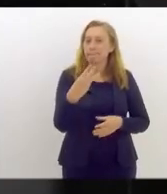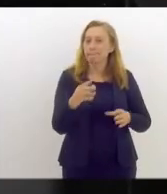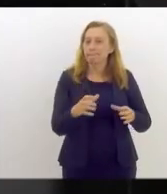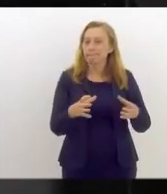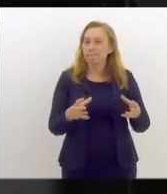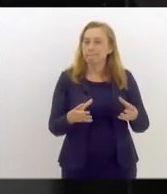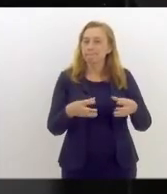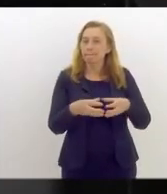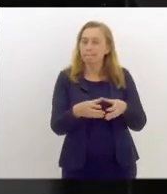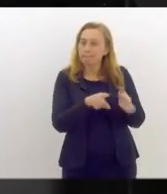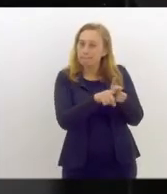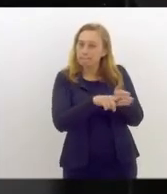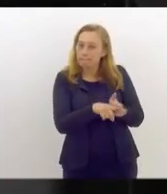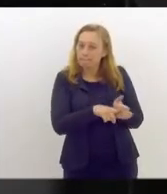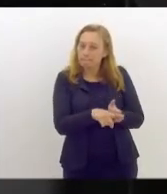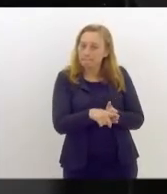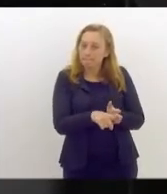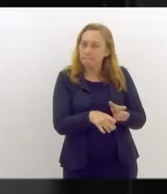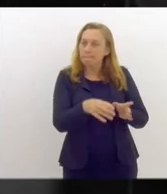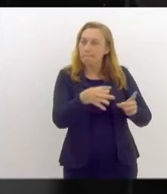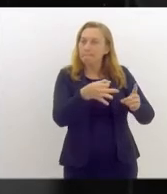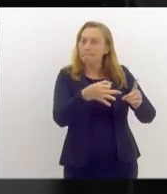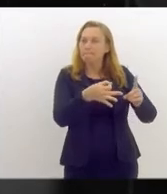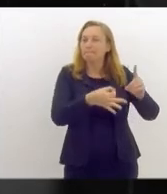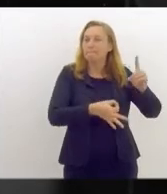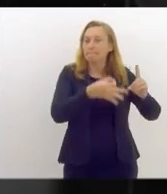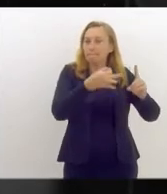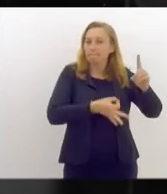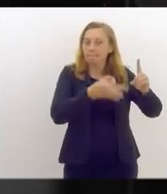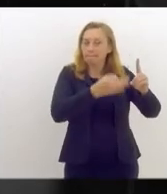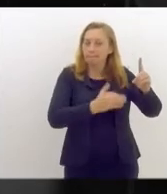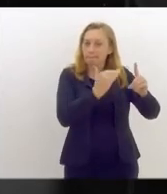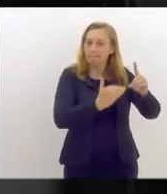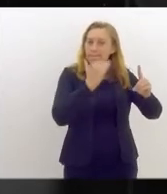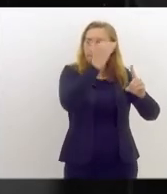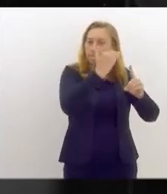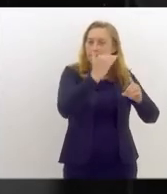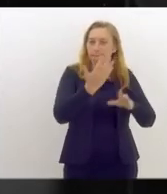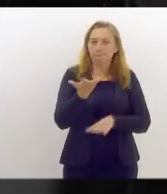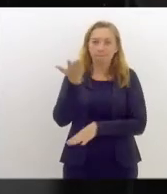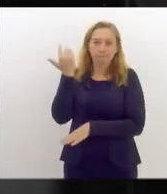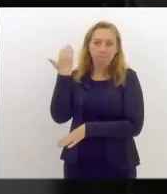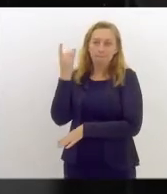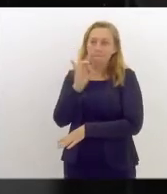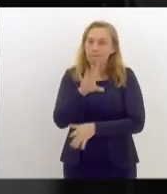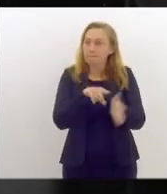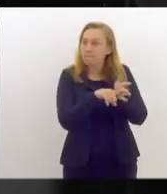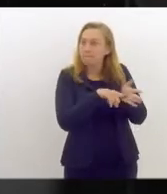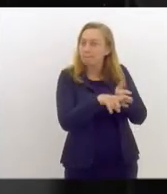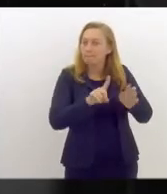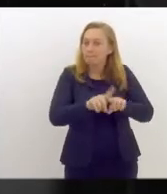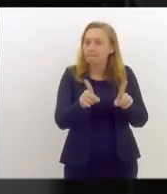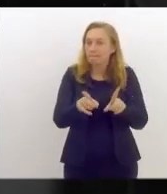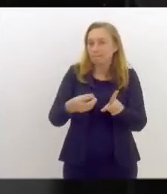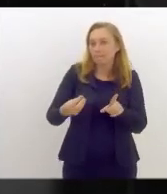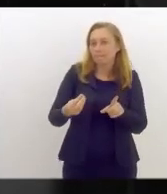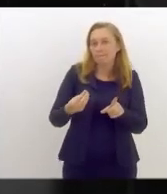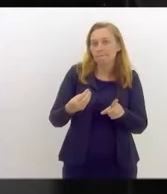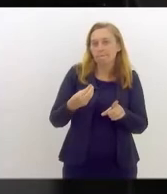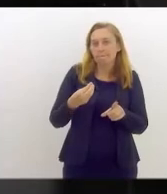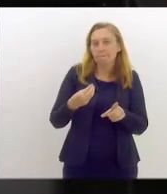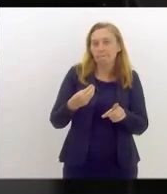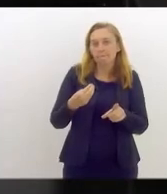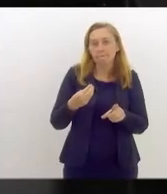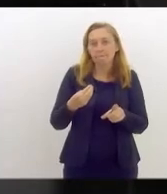com Desembargador Antônio luísio na época nós éramos apenas examinadores mas convivíamos diariamente